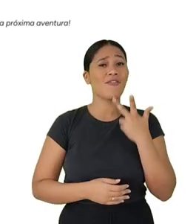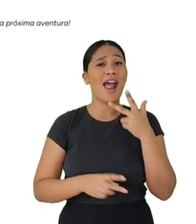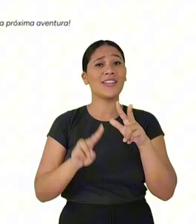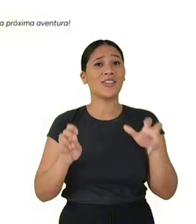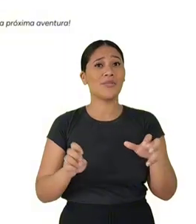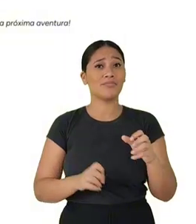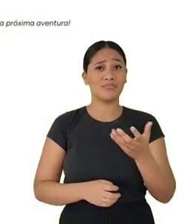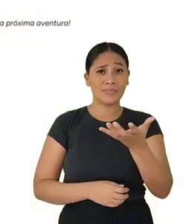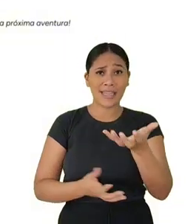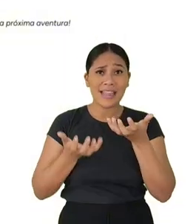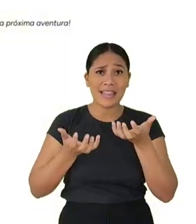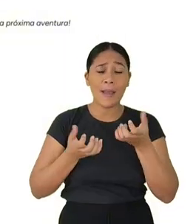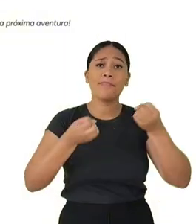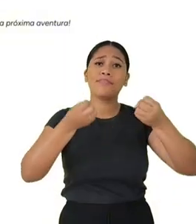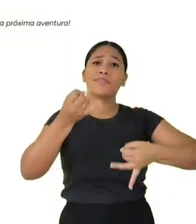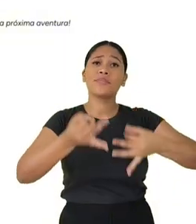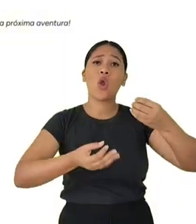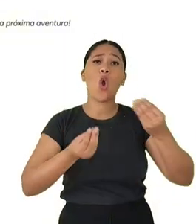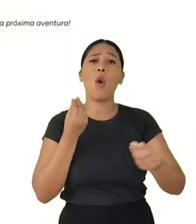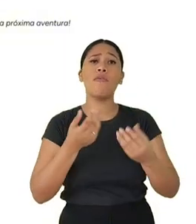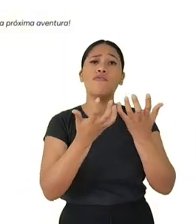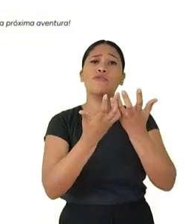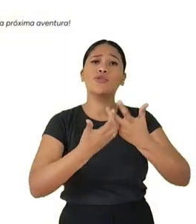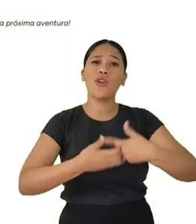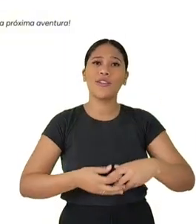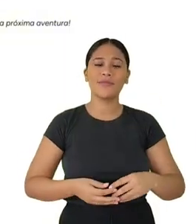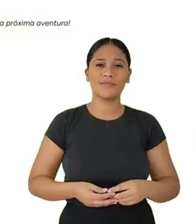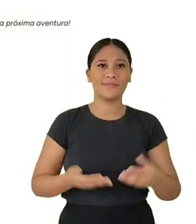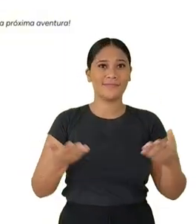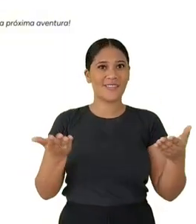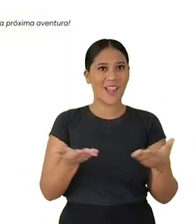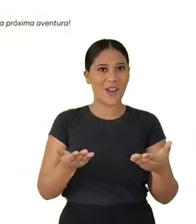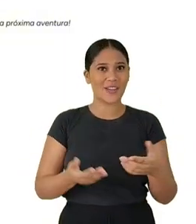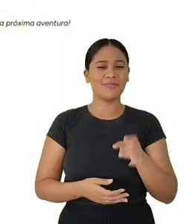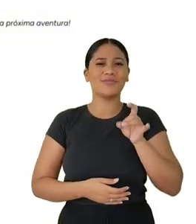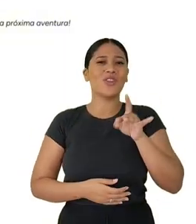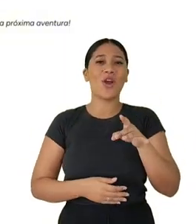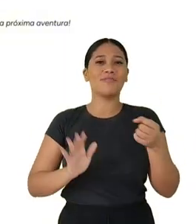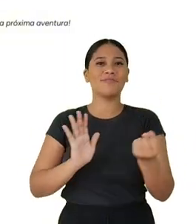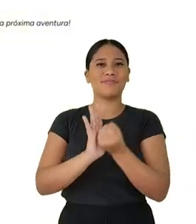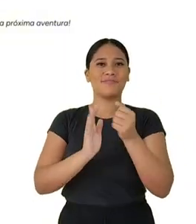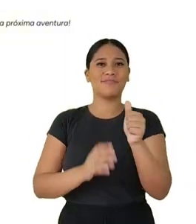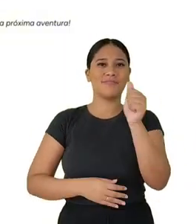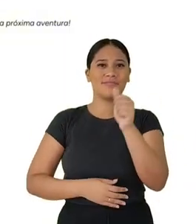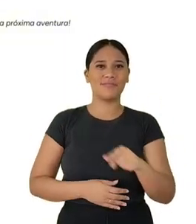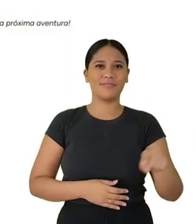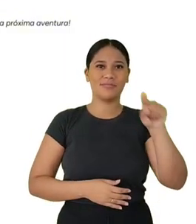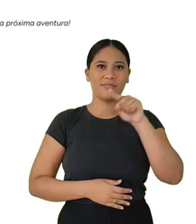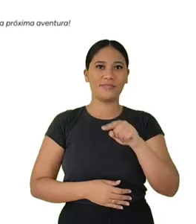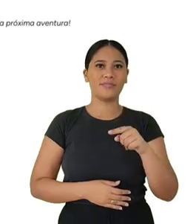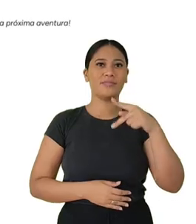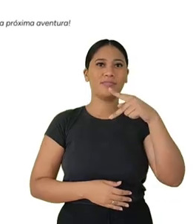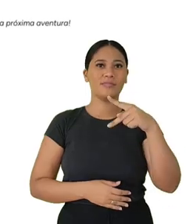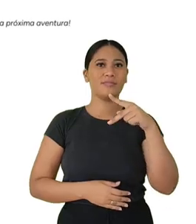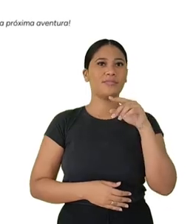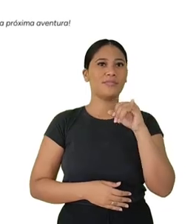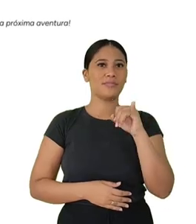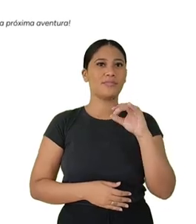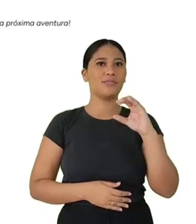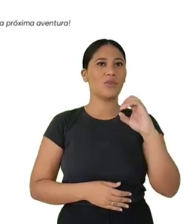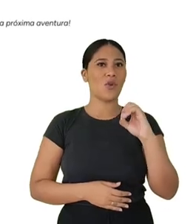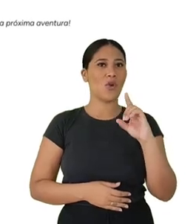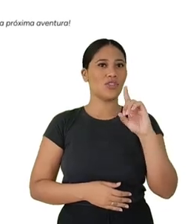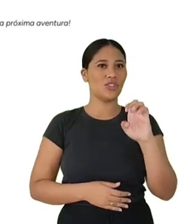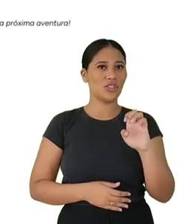ou individualmente. Tire várias fotos ou grave vídeos. Conte sobre eles. Se quiser, você